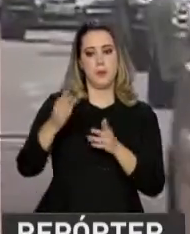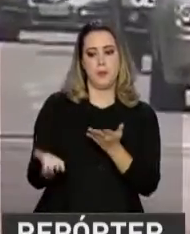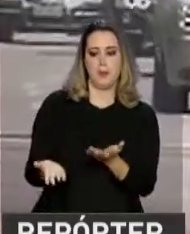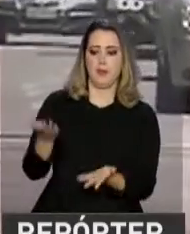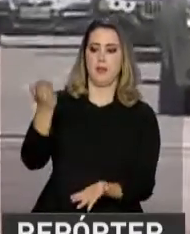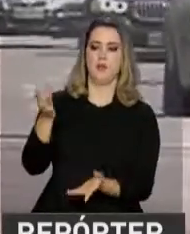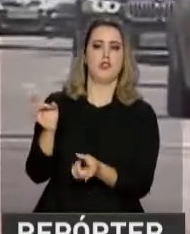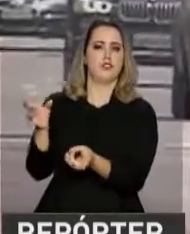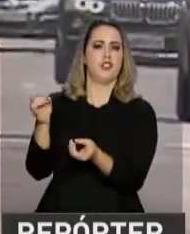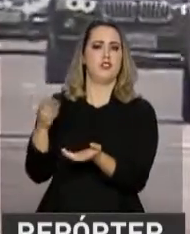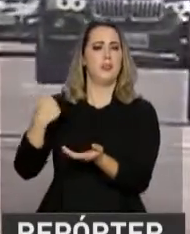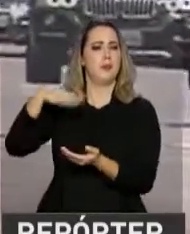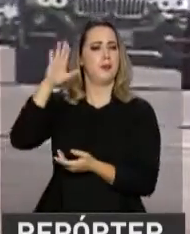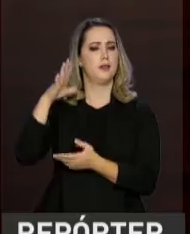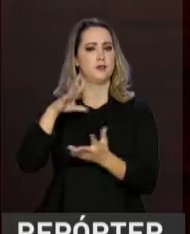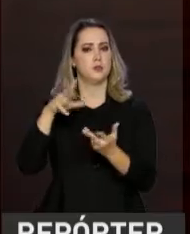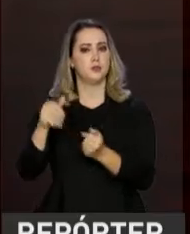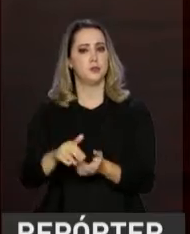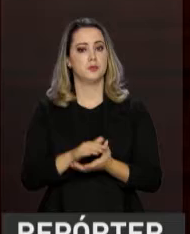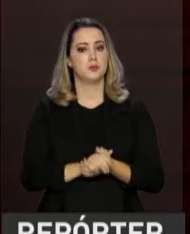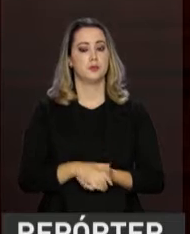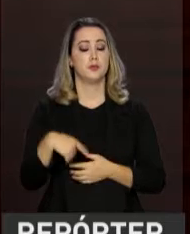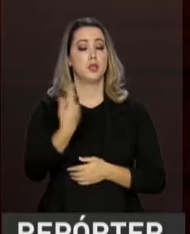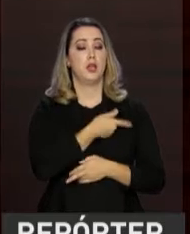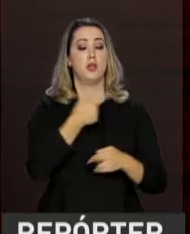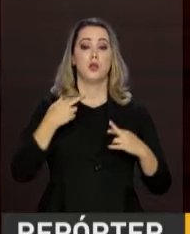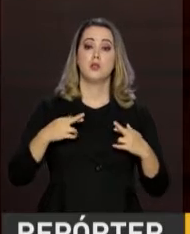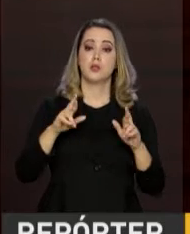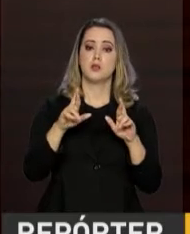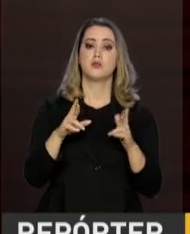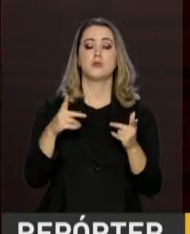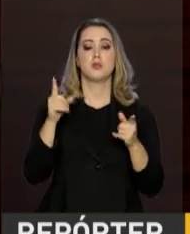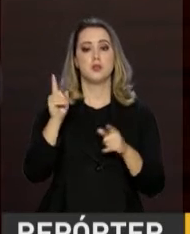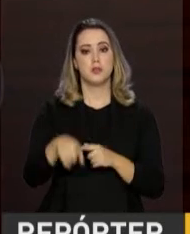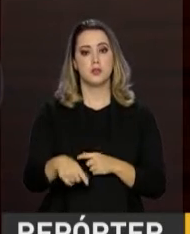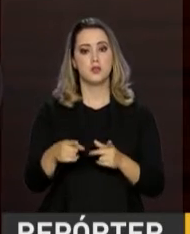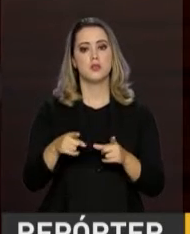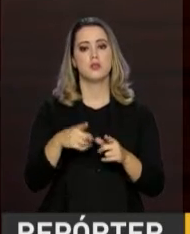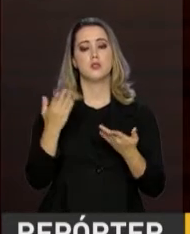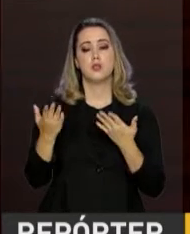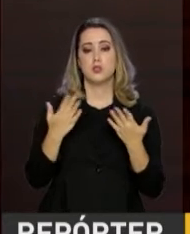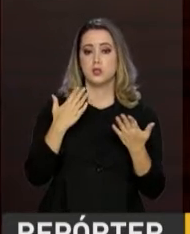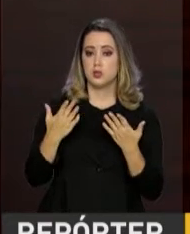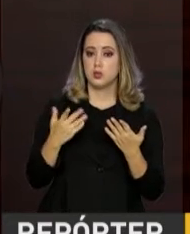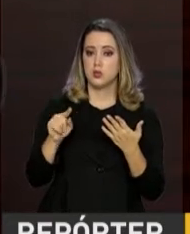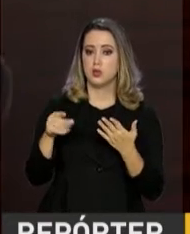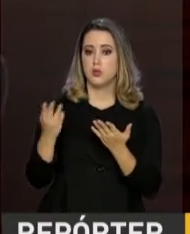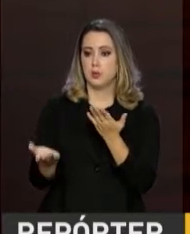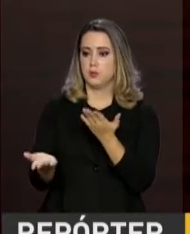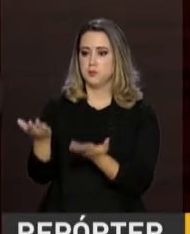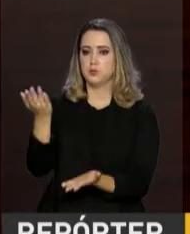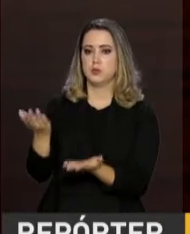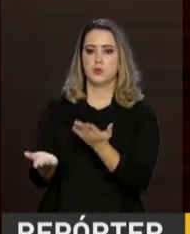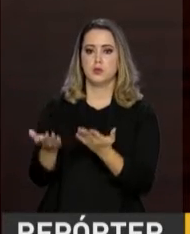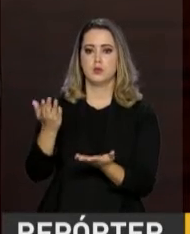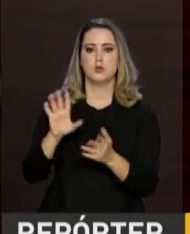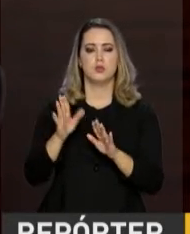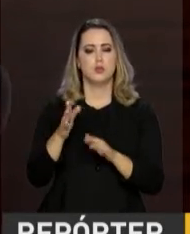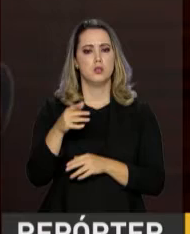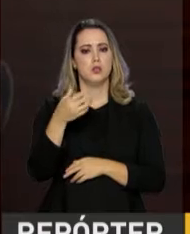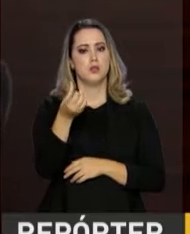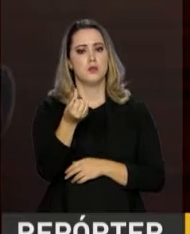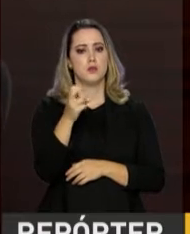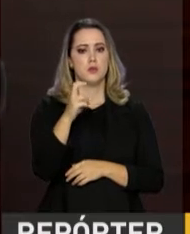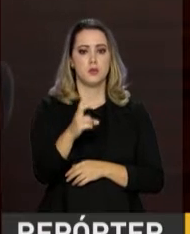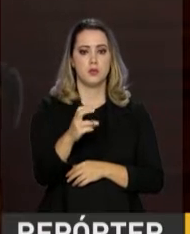comercial brasileira este ano a nossa expectativa e mehdi que talvez a balança comercial seja superavitária neste ano algo em torno de